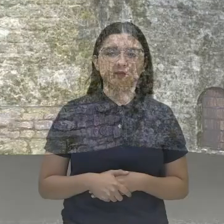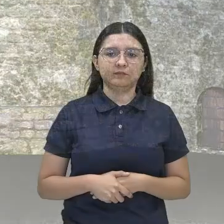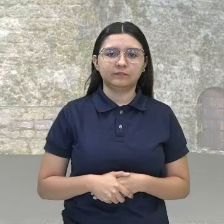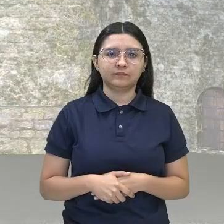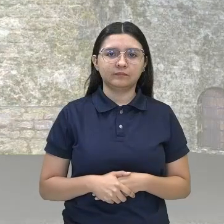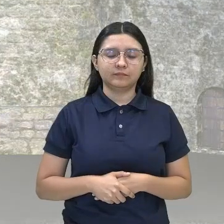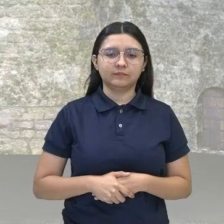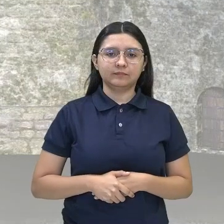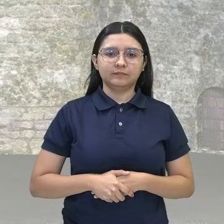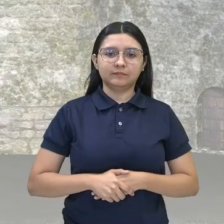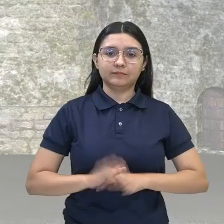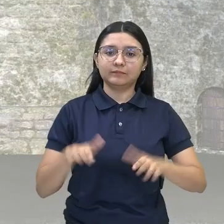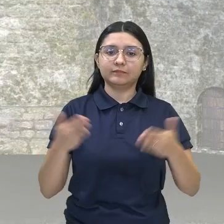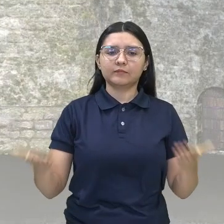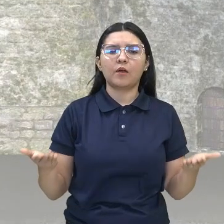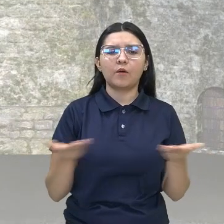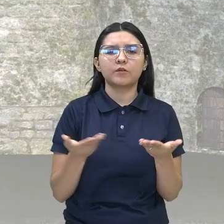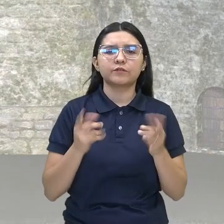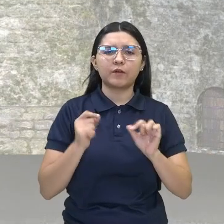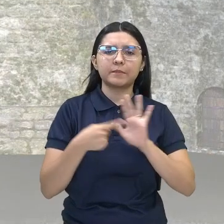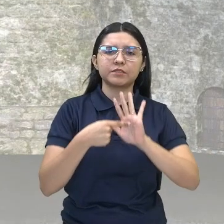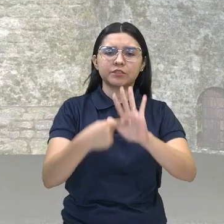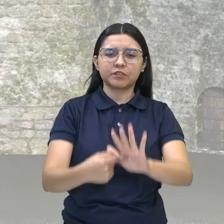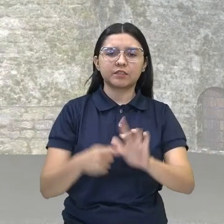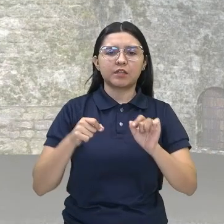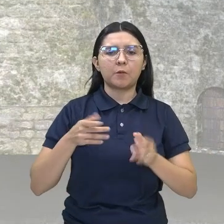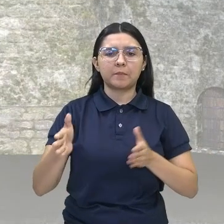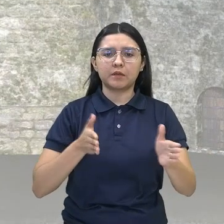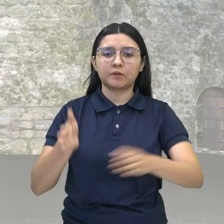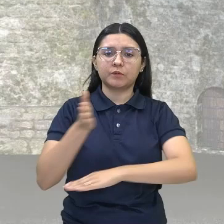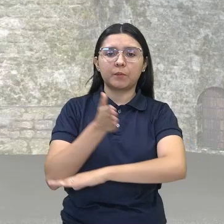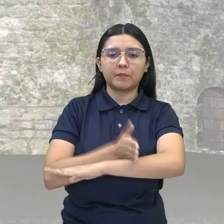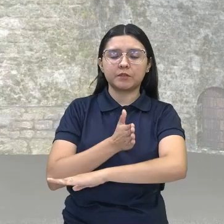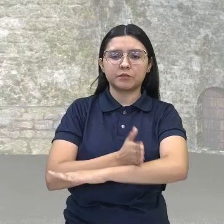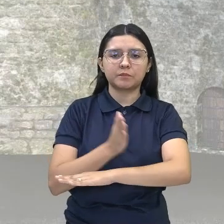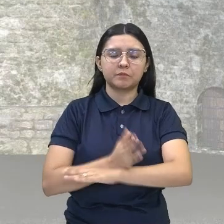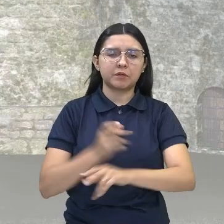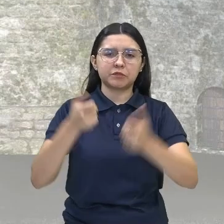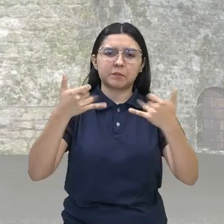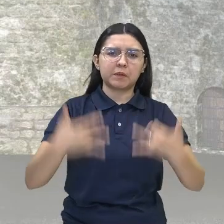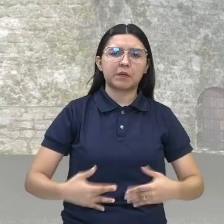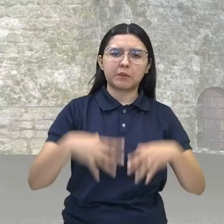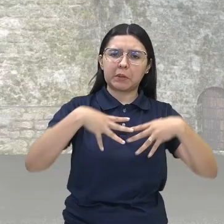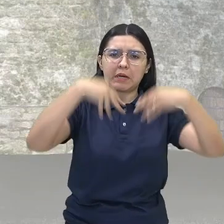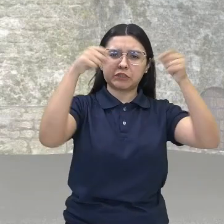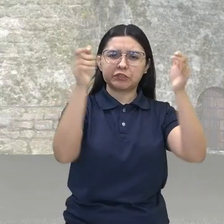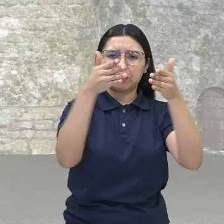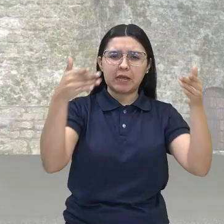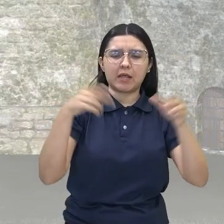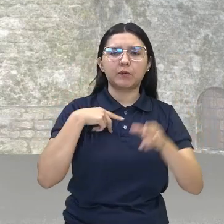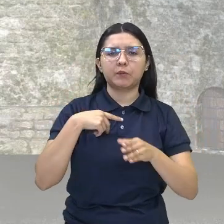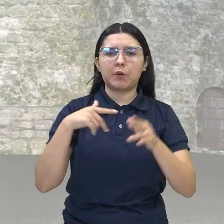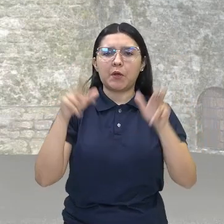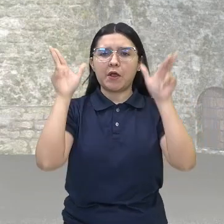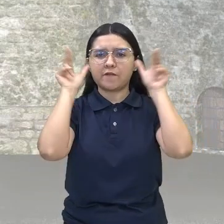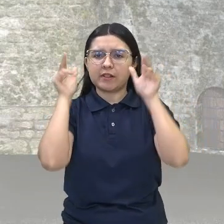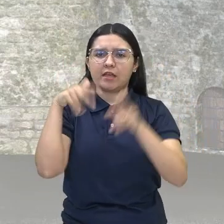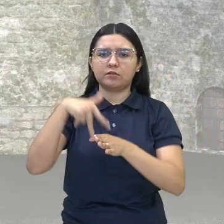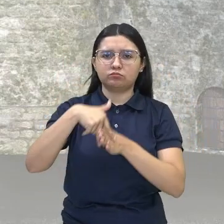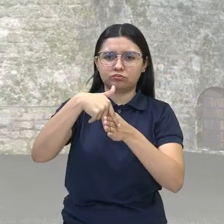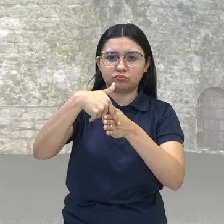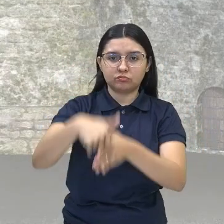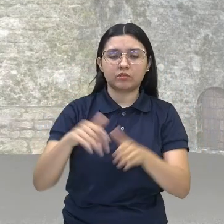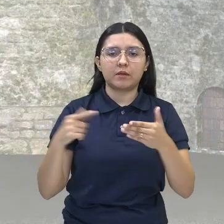Então, apresentaremos o mundo medieval falando dos castelos, da cavalaria e de todo esse universo